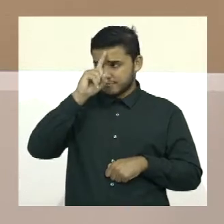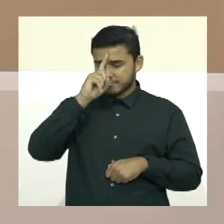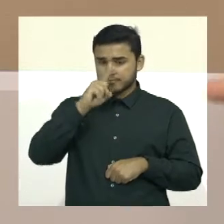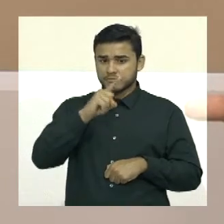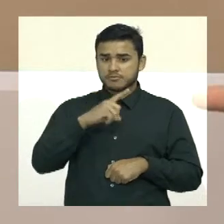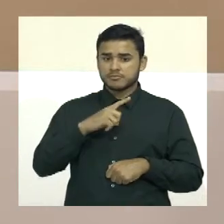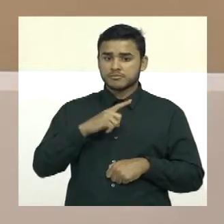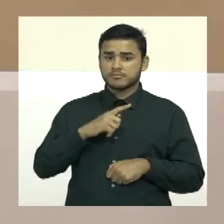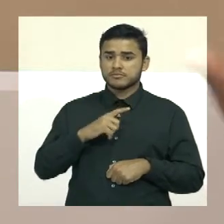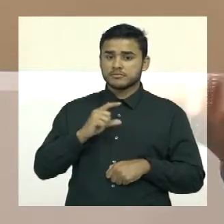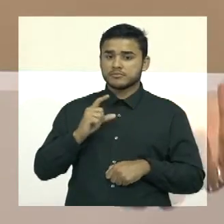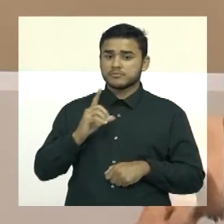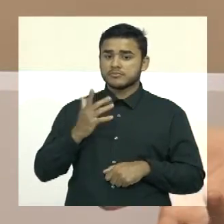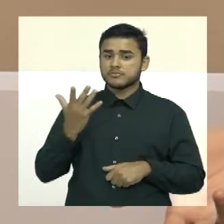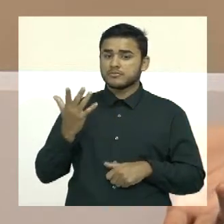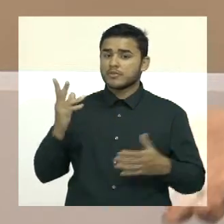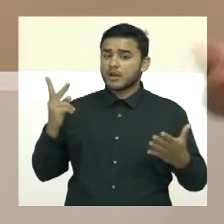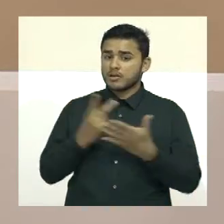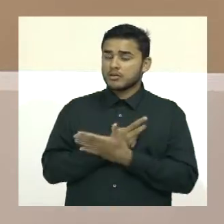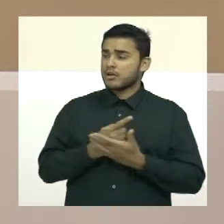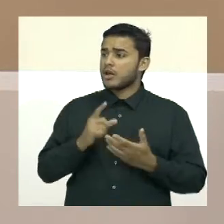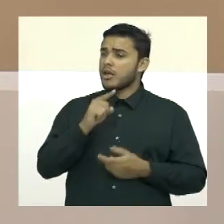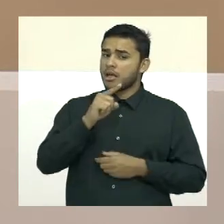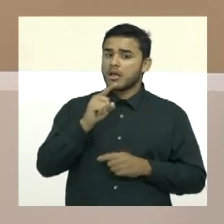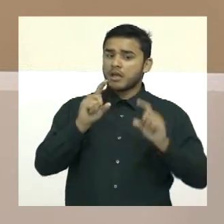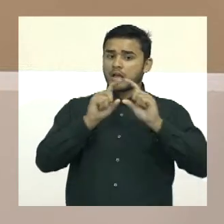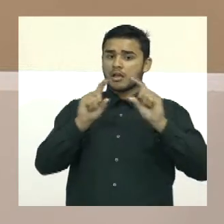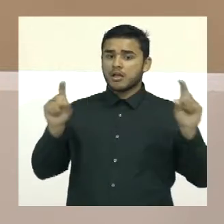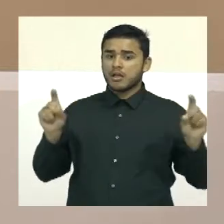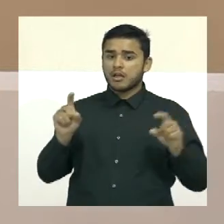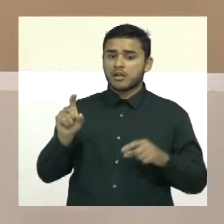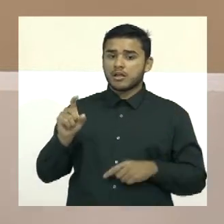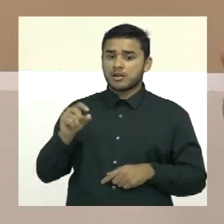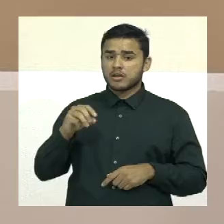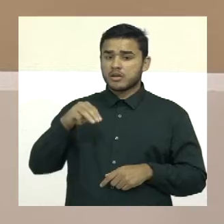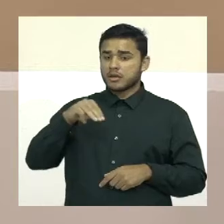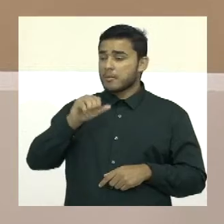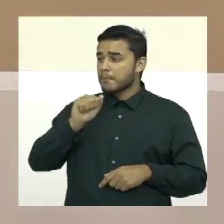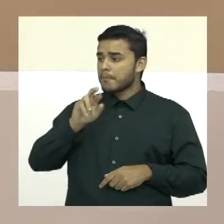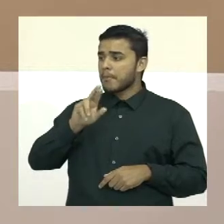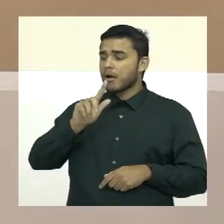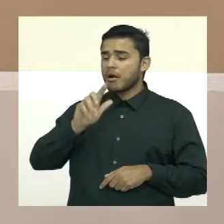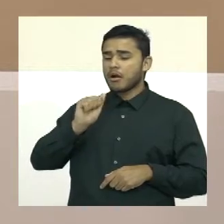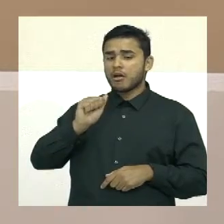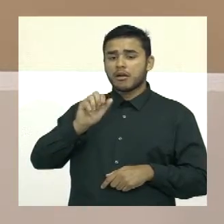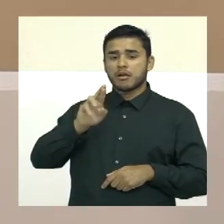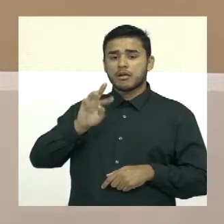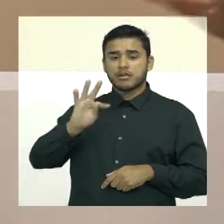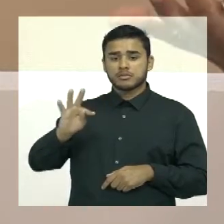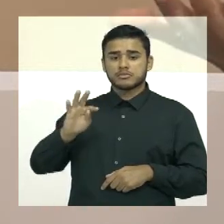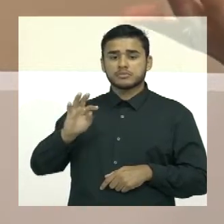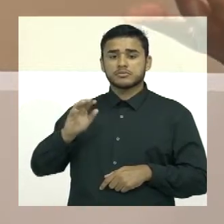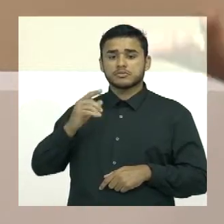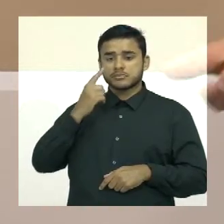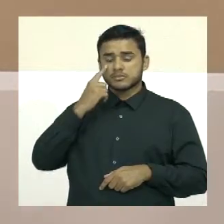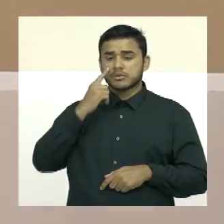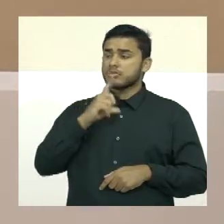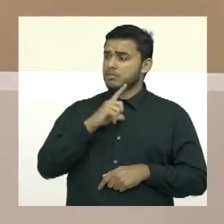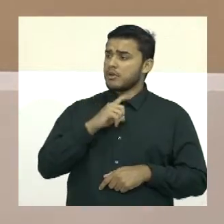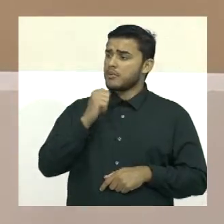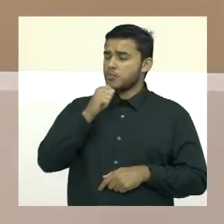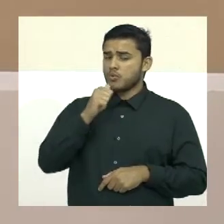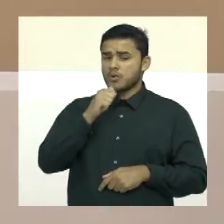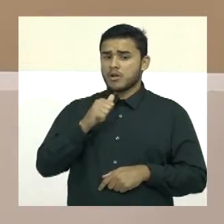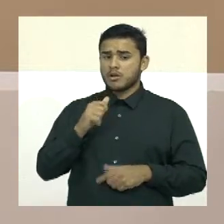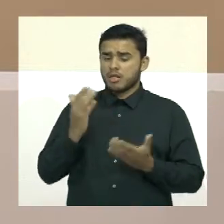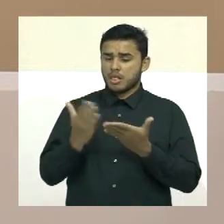dos nomes de sua fundação, o principal nome deles, da feminista Margaret Sanger. E no seu livro sobre eugenia,